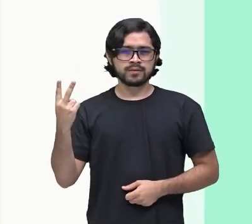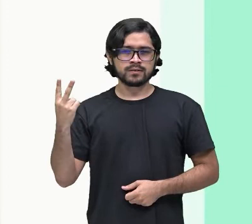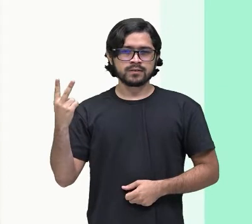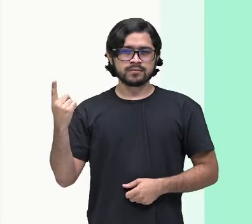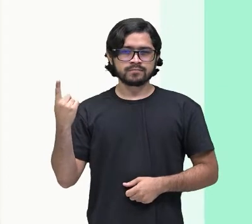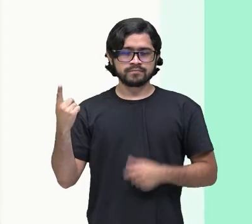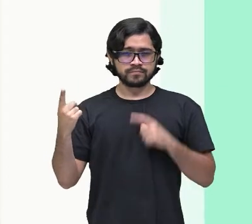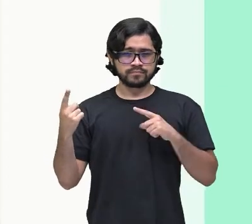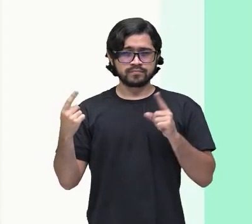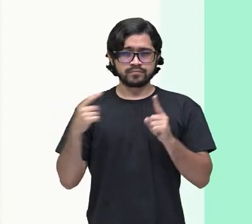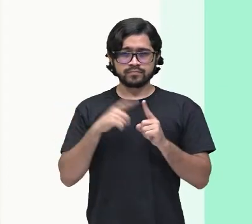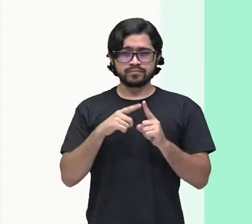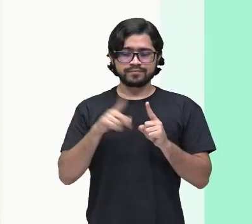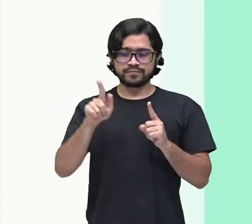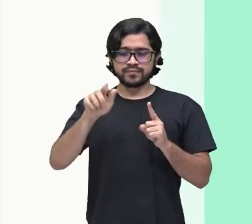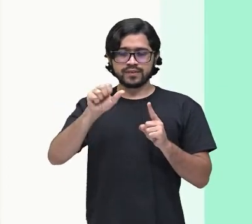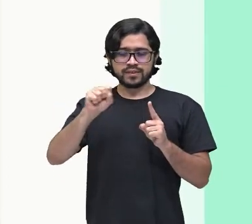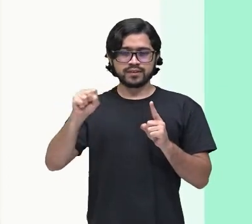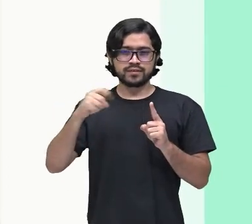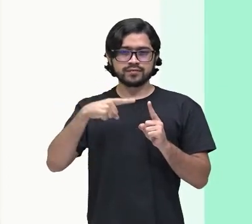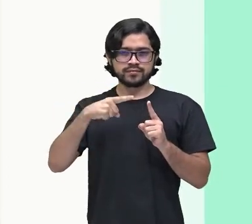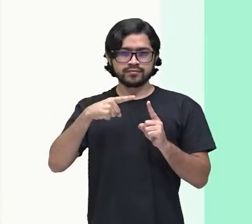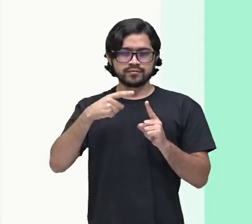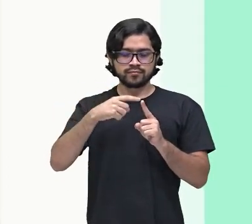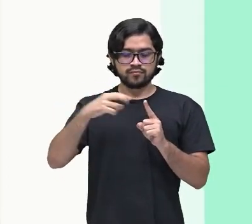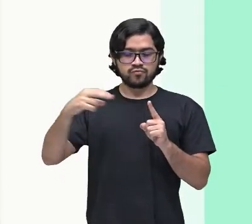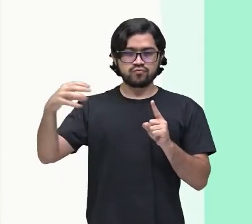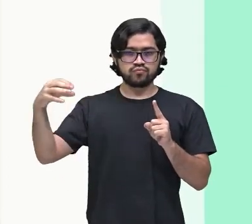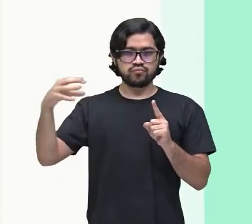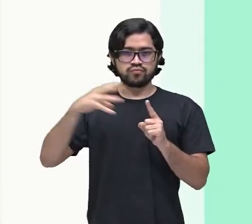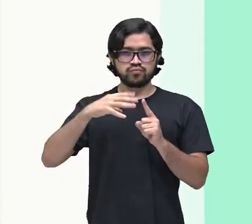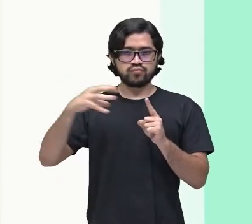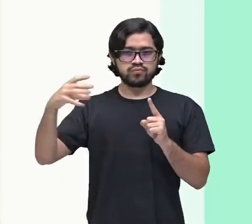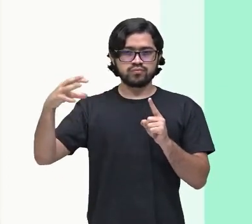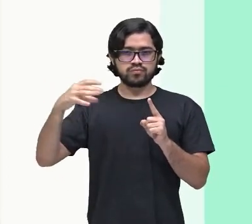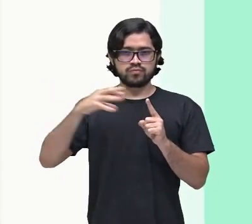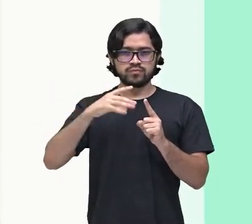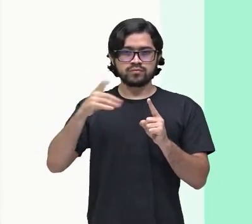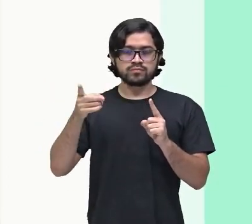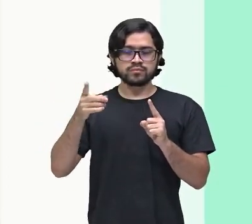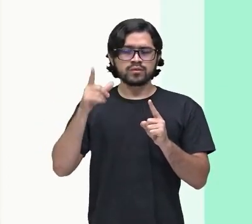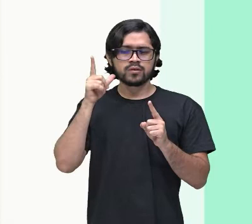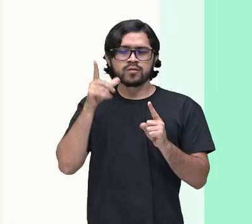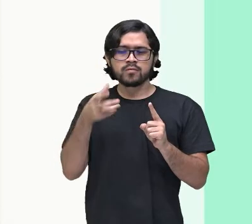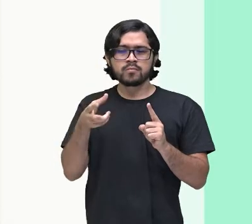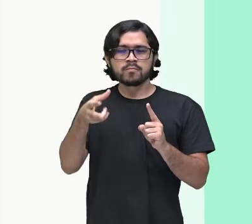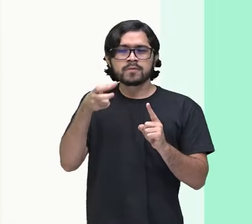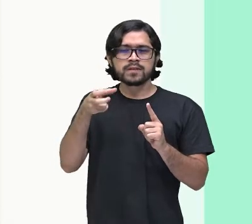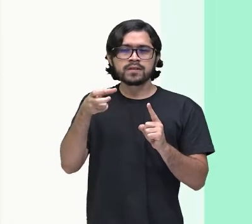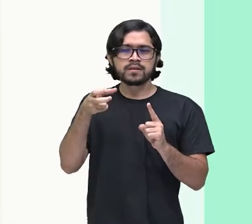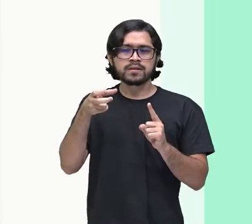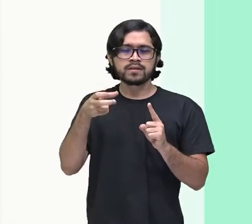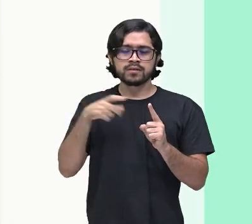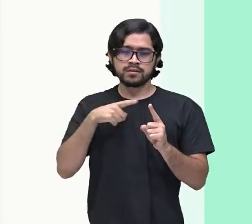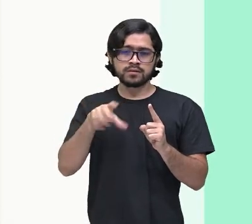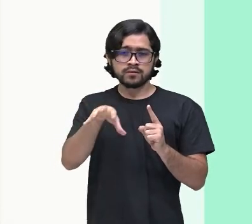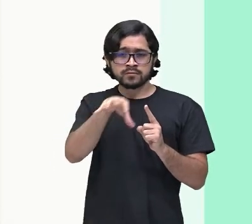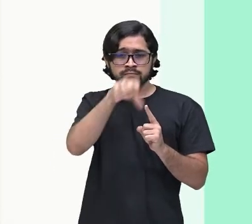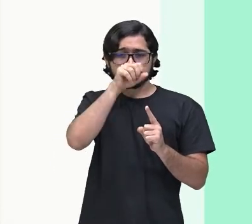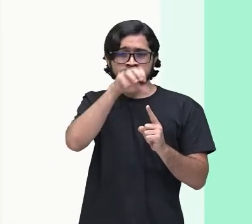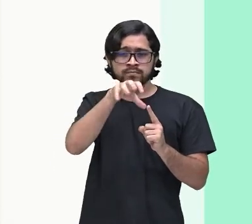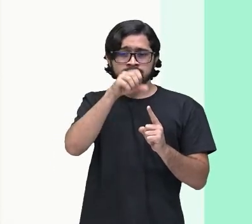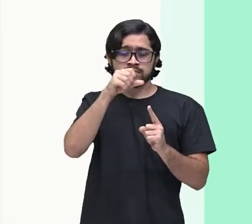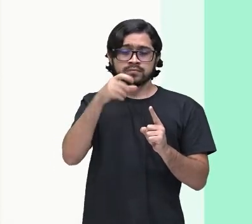aqui o gás escapando e a gente percebe que o gás está escapando porque a gente sente o cheiro, E aí a gente consegue resolver o